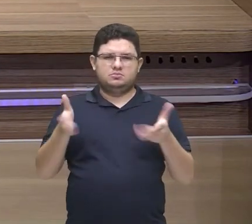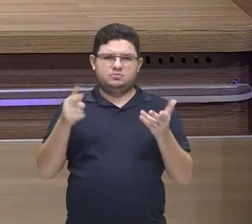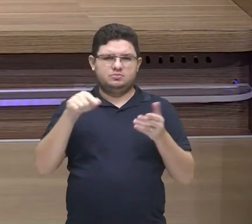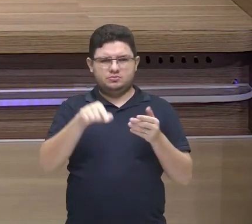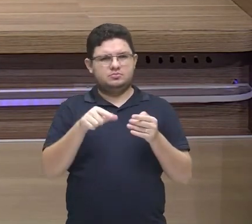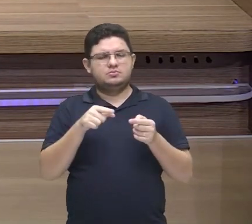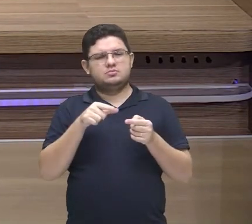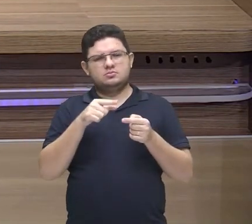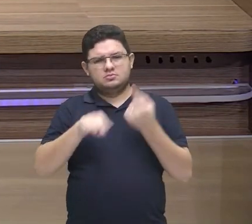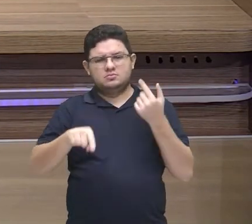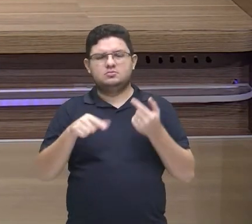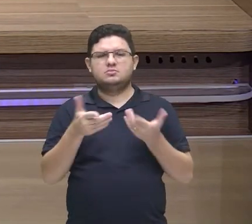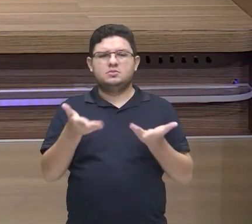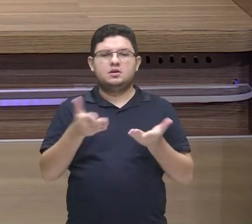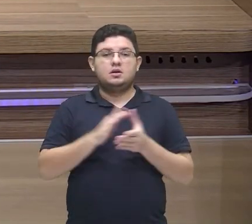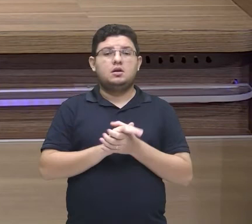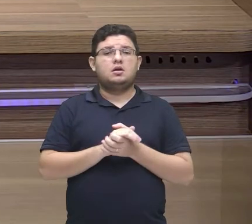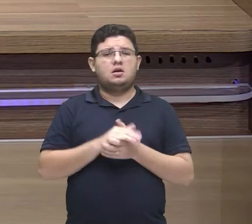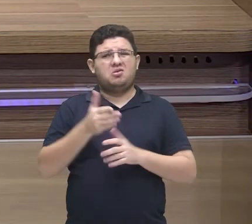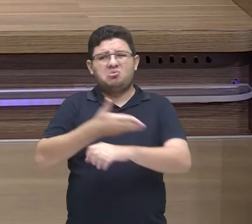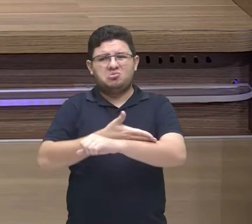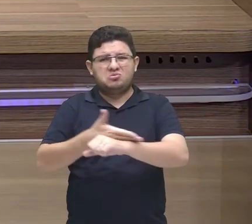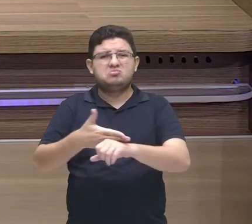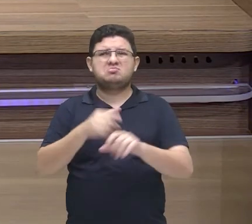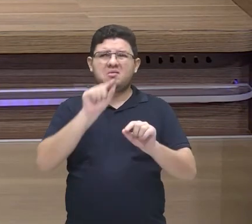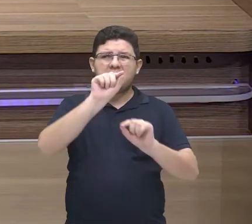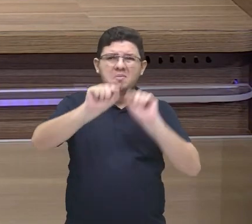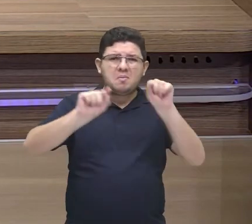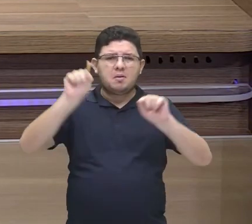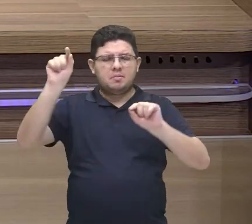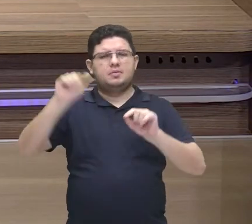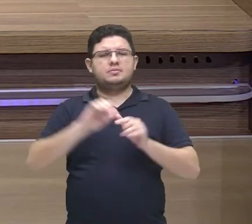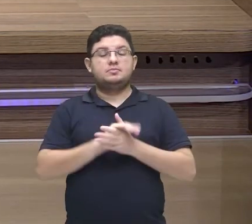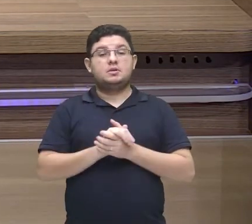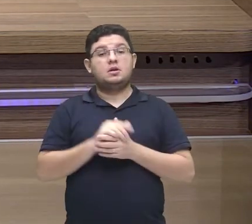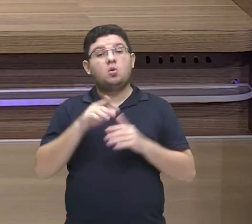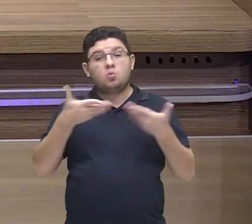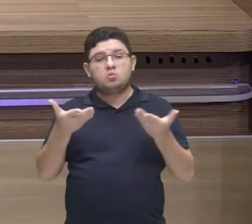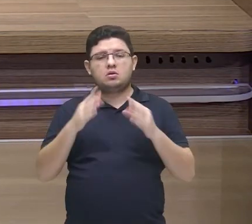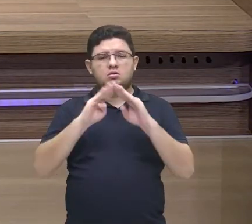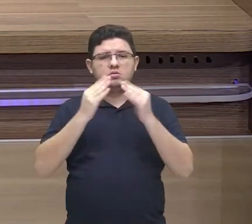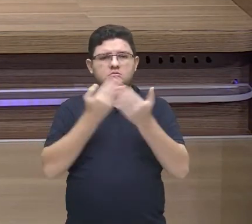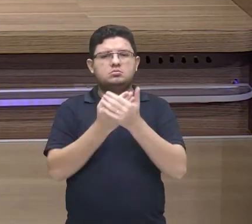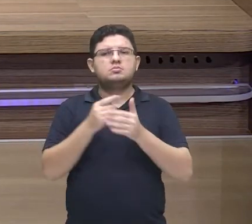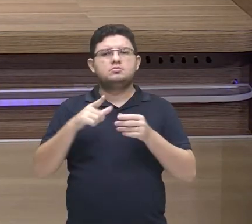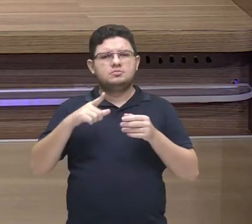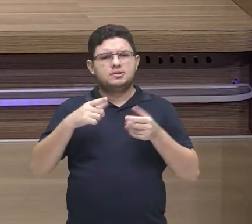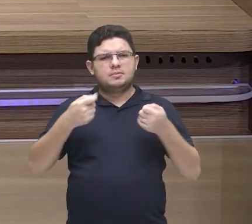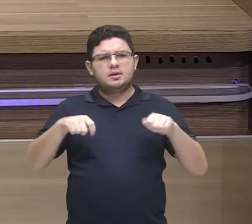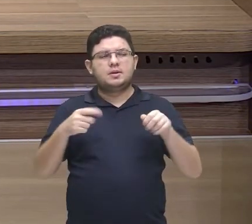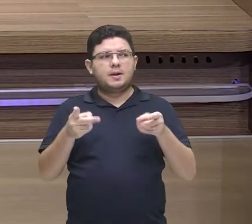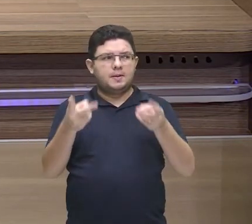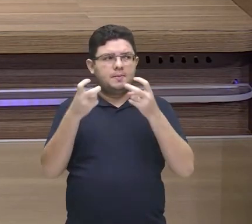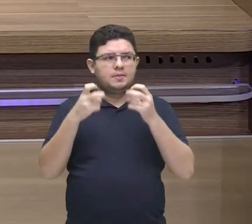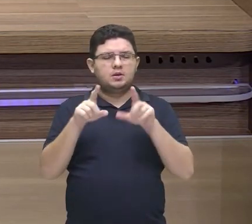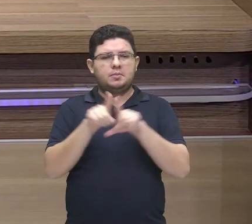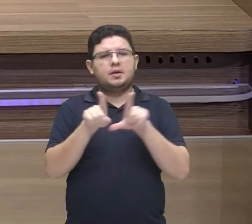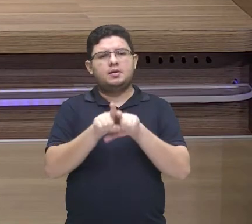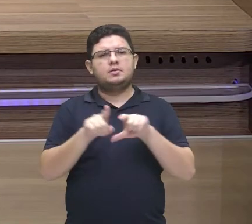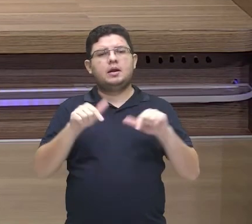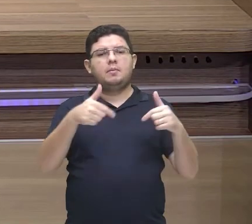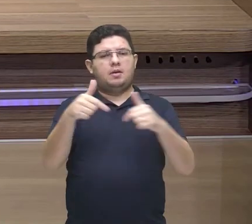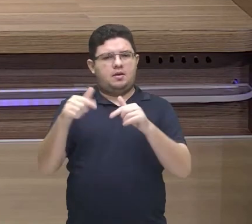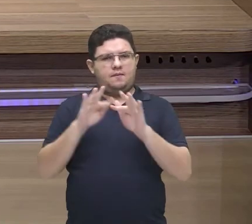Isso é muito frequente. Então, nas escolas tem que ter essa percepção, né? E tem que ter esse trabalho da família para que não haja essa estimulação.